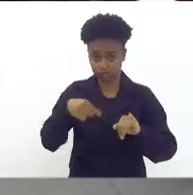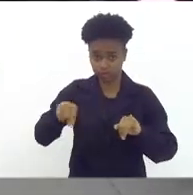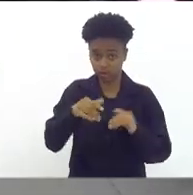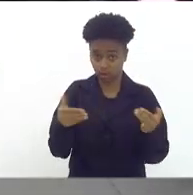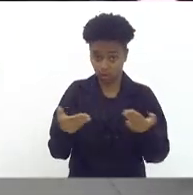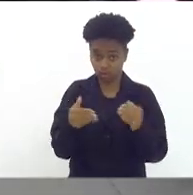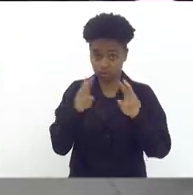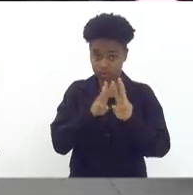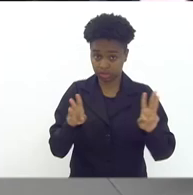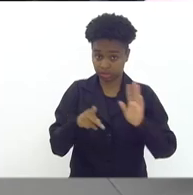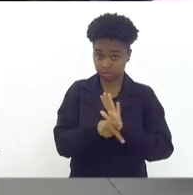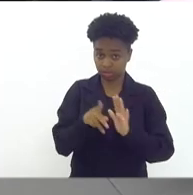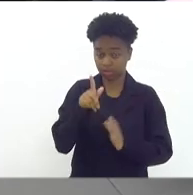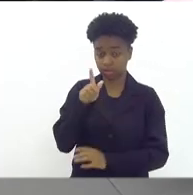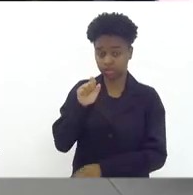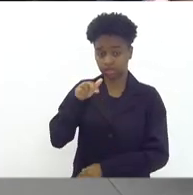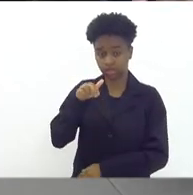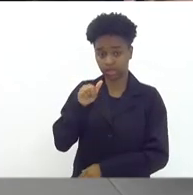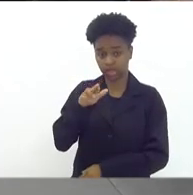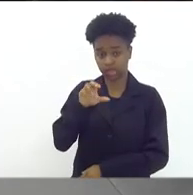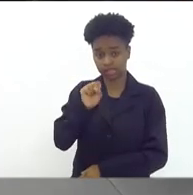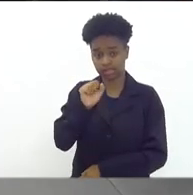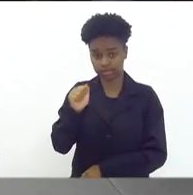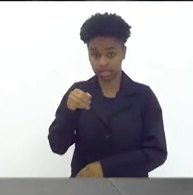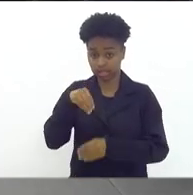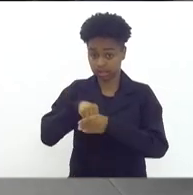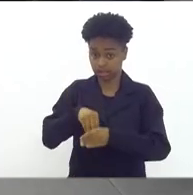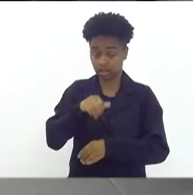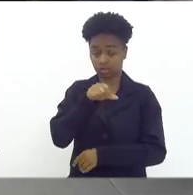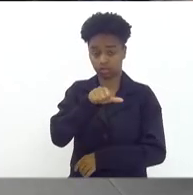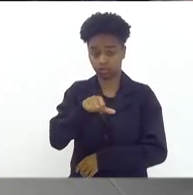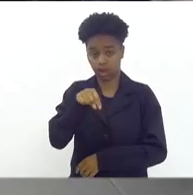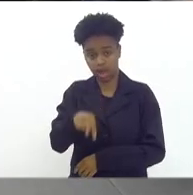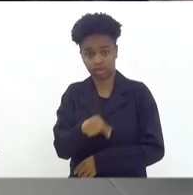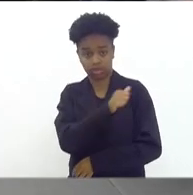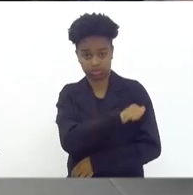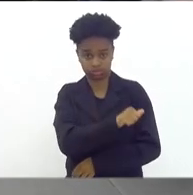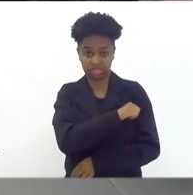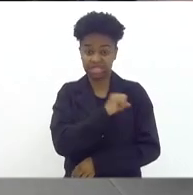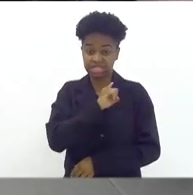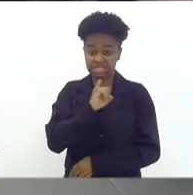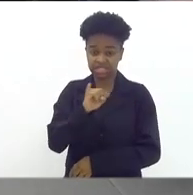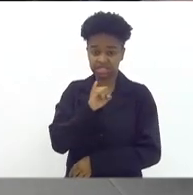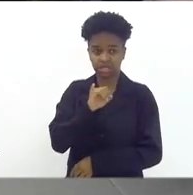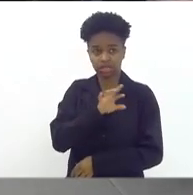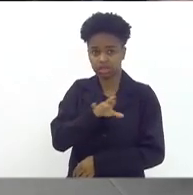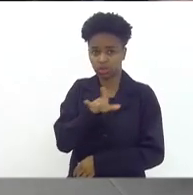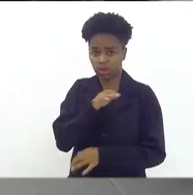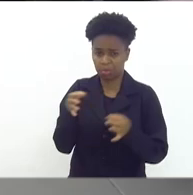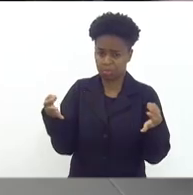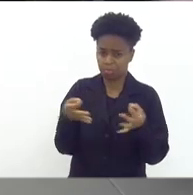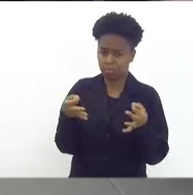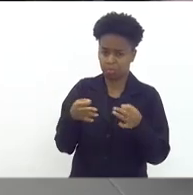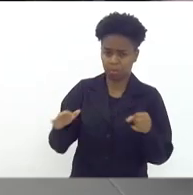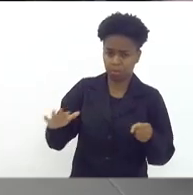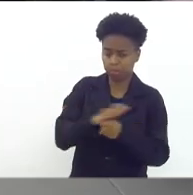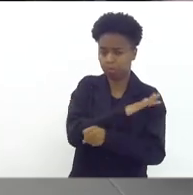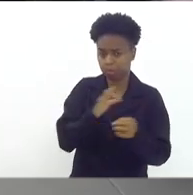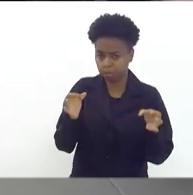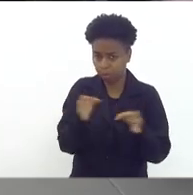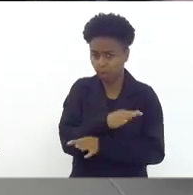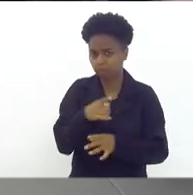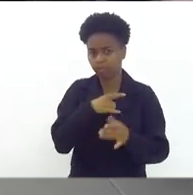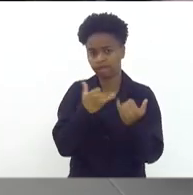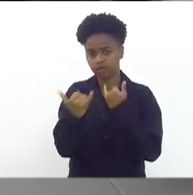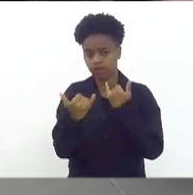site da genézer é um dos dentro do estado se não o mais completo é um dos que trazem mais informações